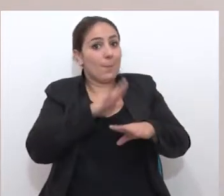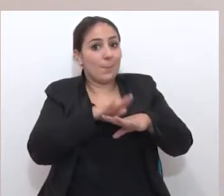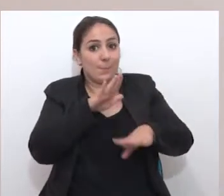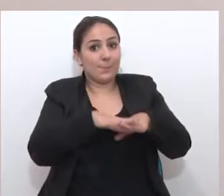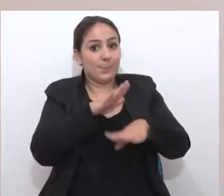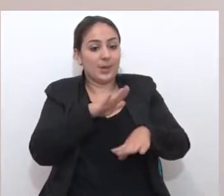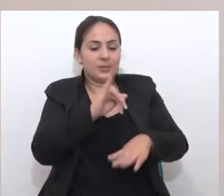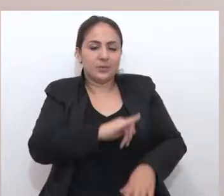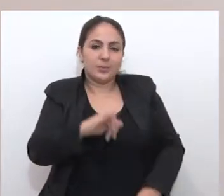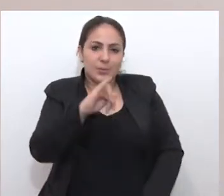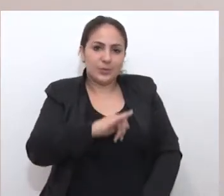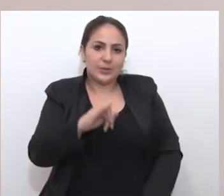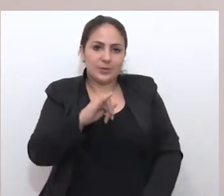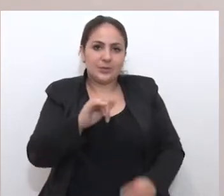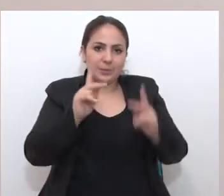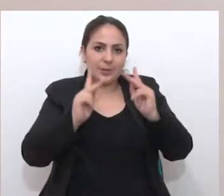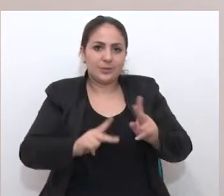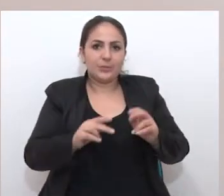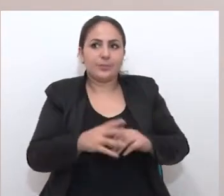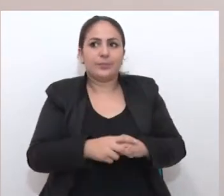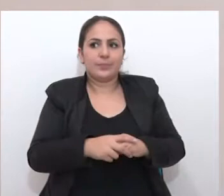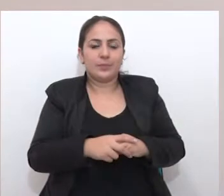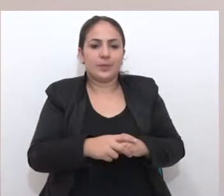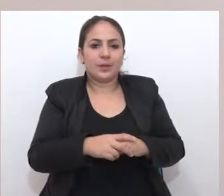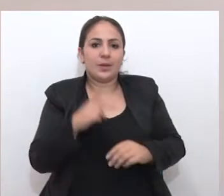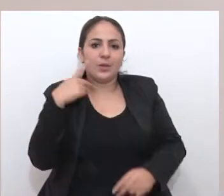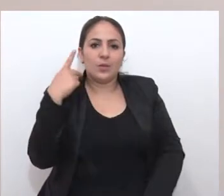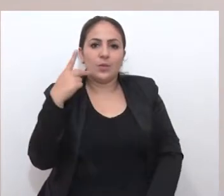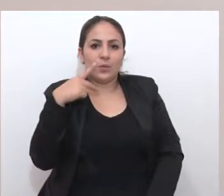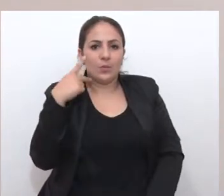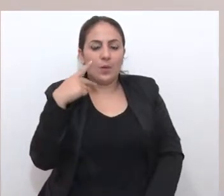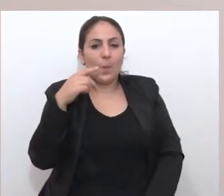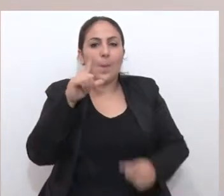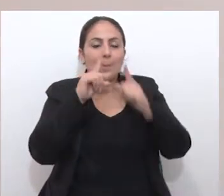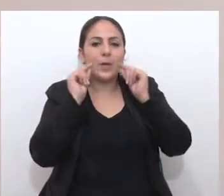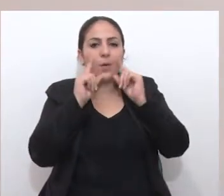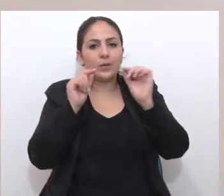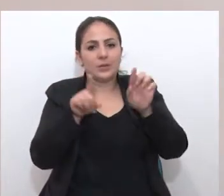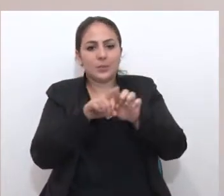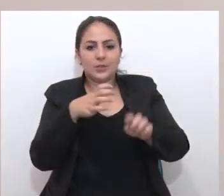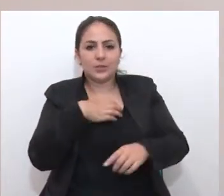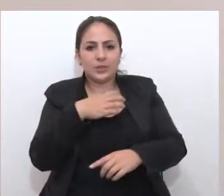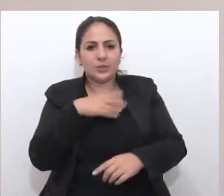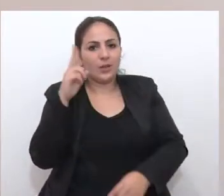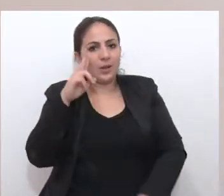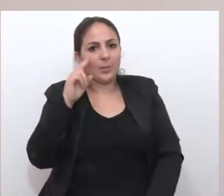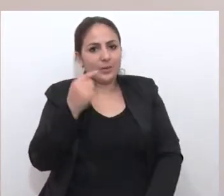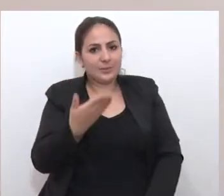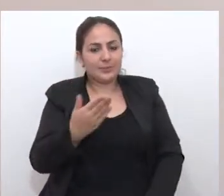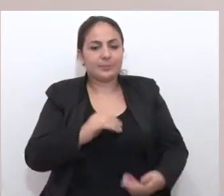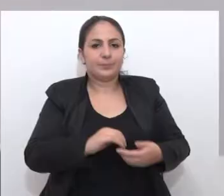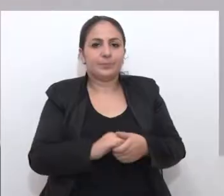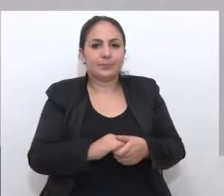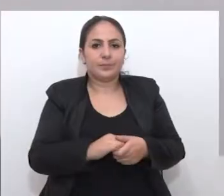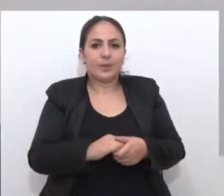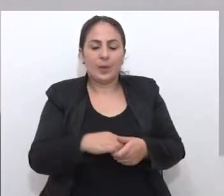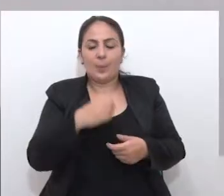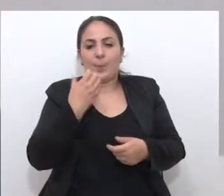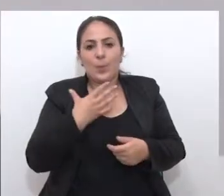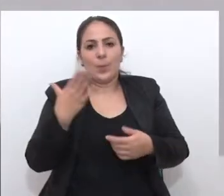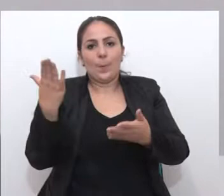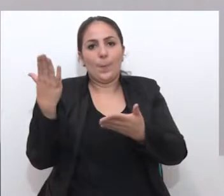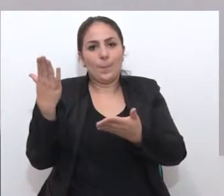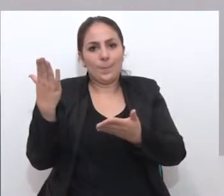é o valor mais importante do ser humano, né? E o Bigode é uma dessas pessoas, e parabéns mais uma vez para o Meirelles por lembrar do Bigode. Bueno,